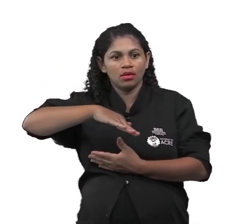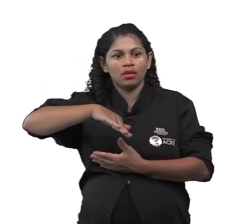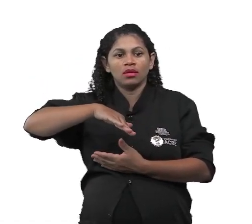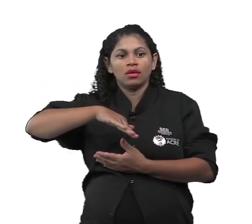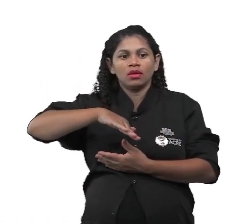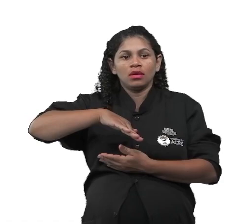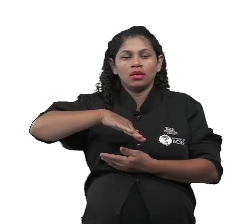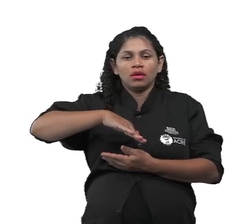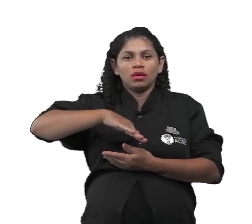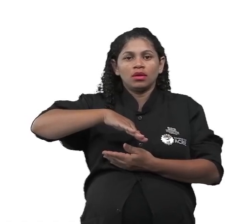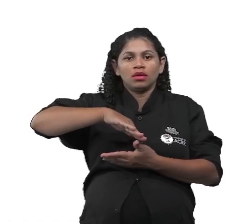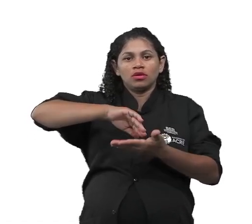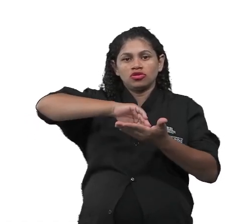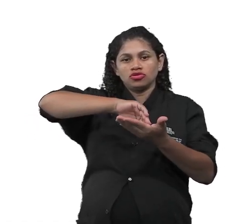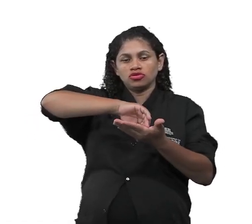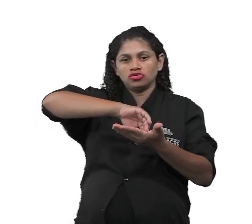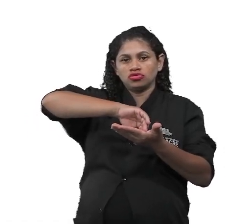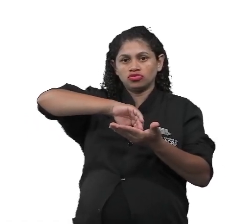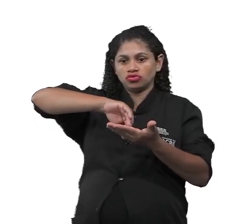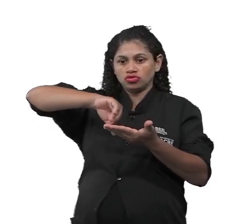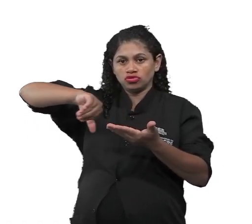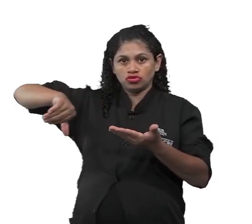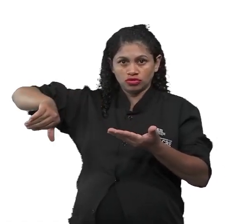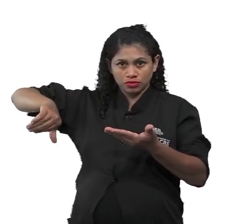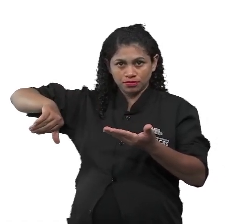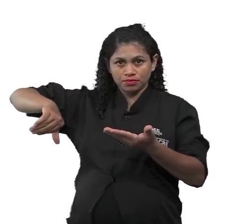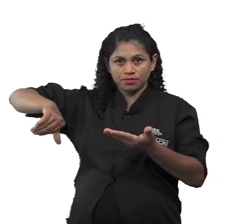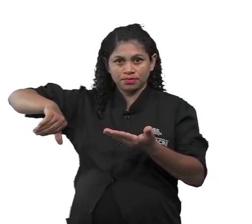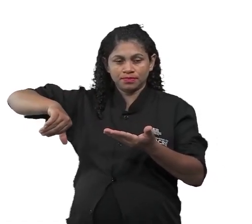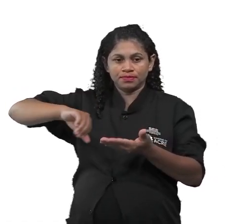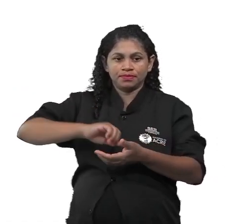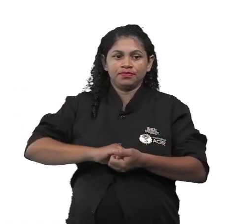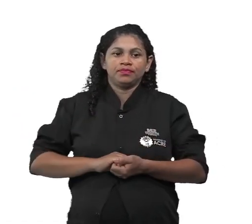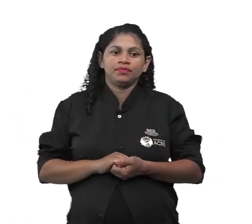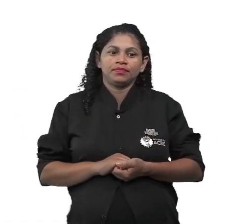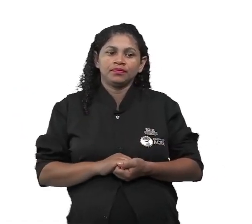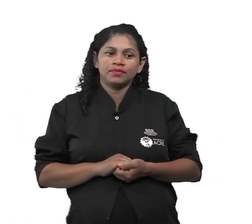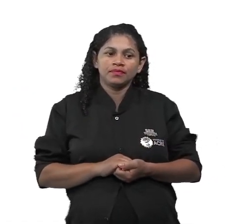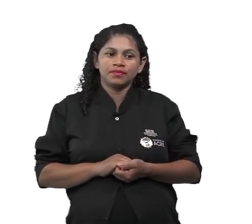do volume do cilindro. Se você retirar isso,